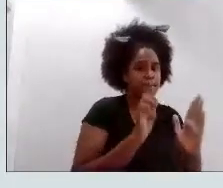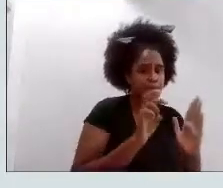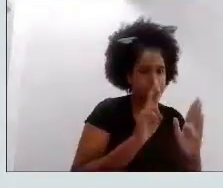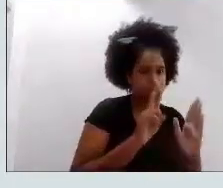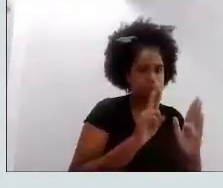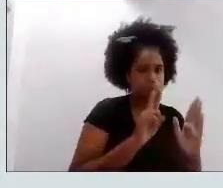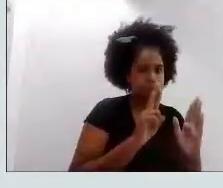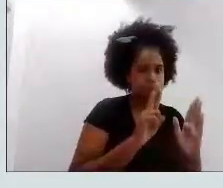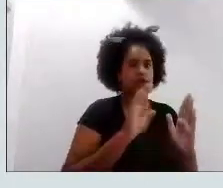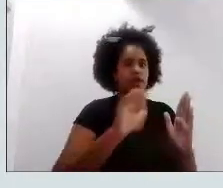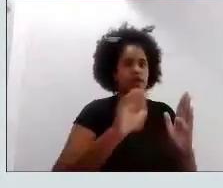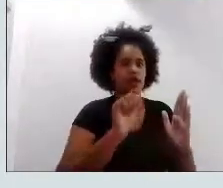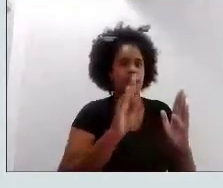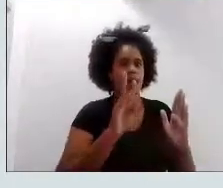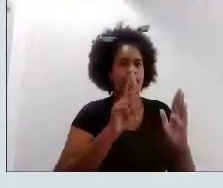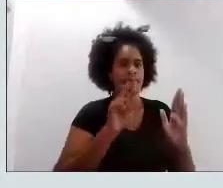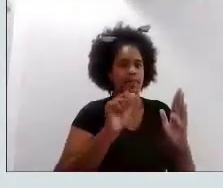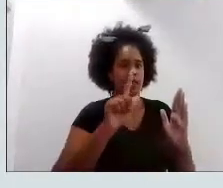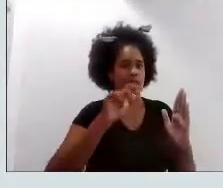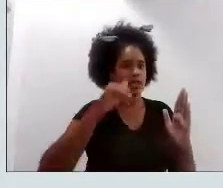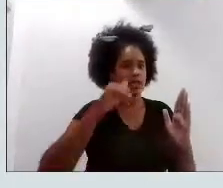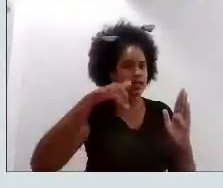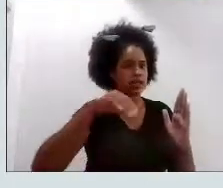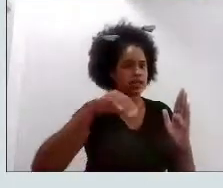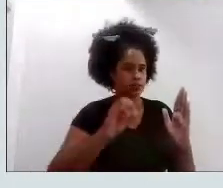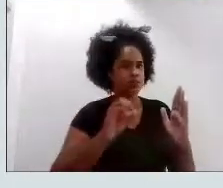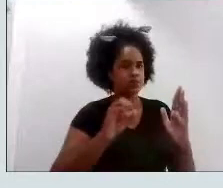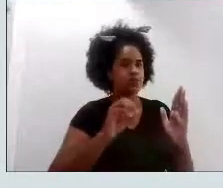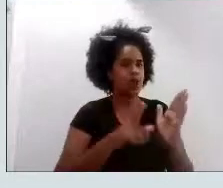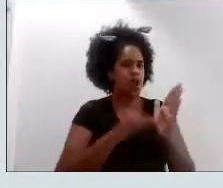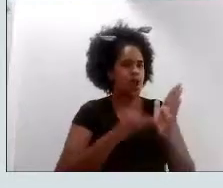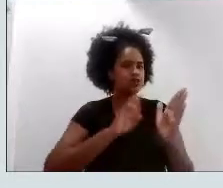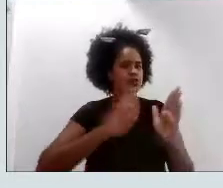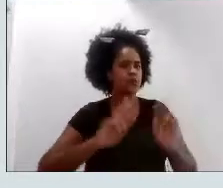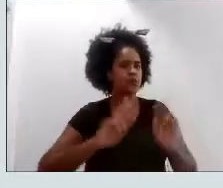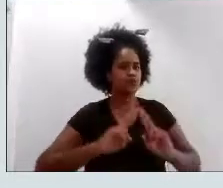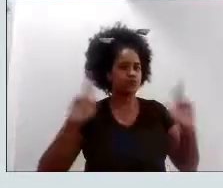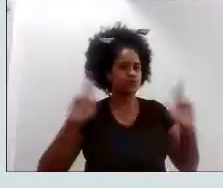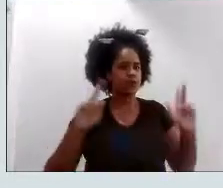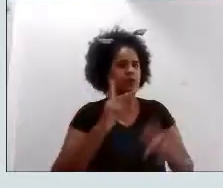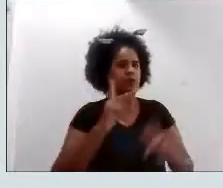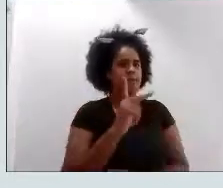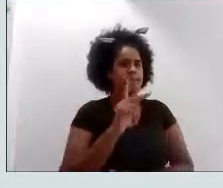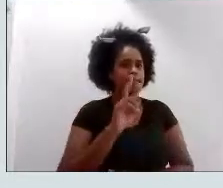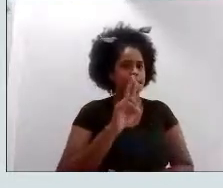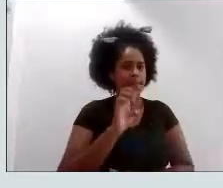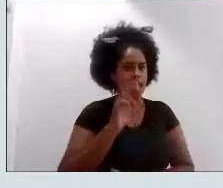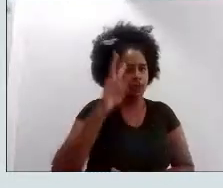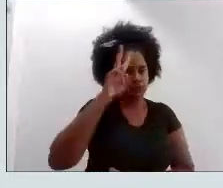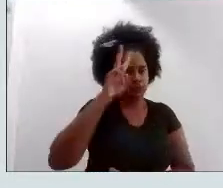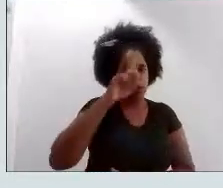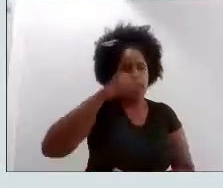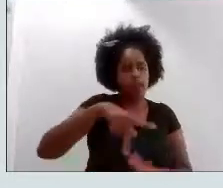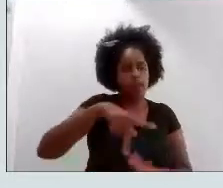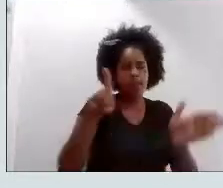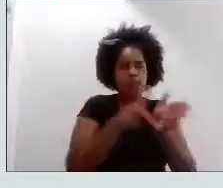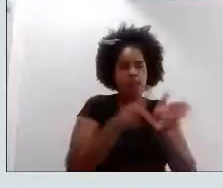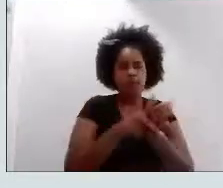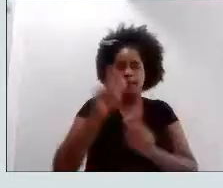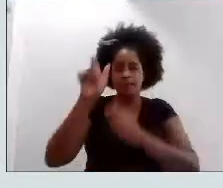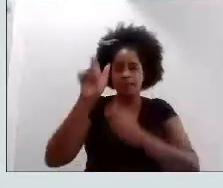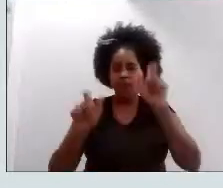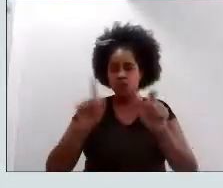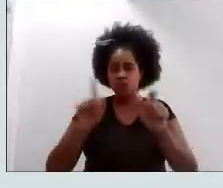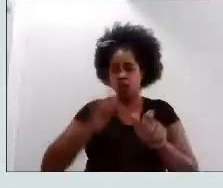chamava antigamente de pré-história do Brasil, e vem passando pela chegada dos portugueses, o período que a gente chama de